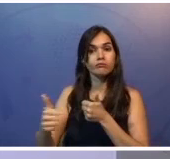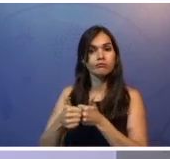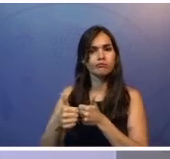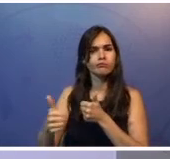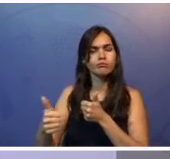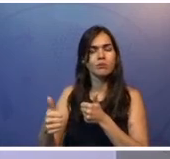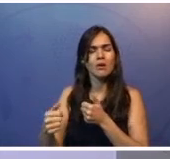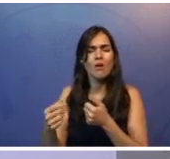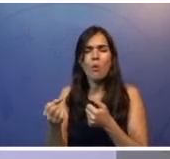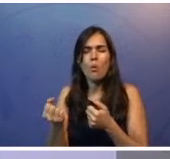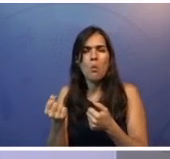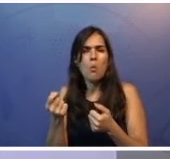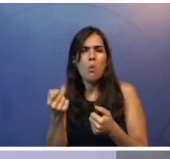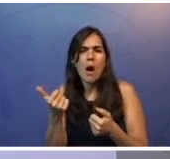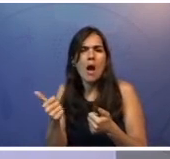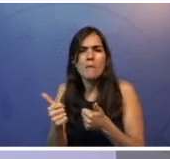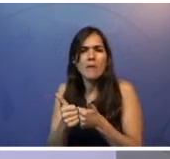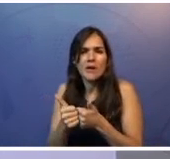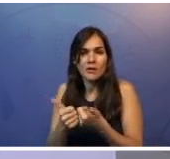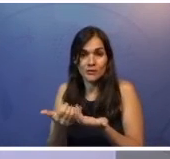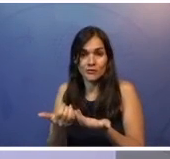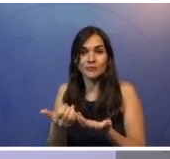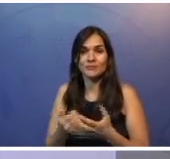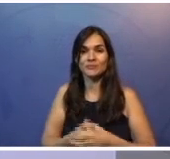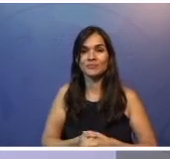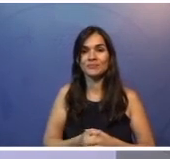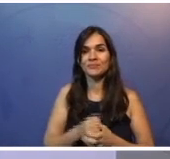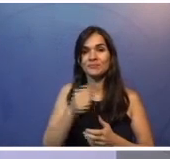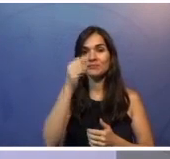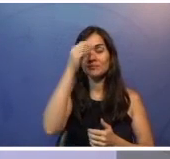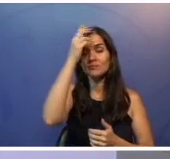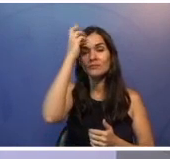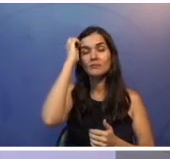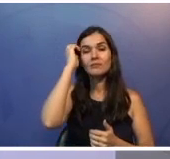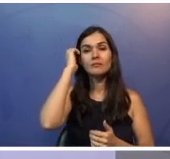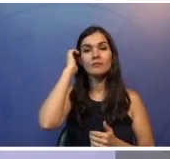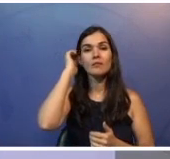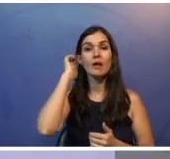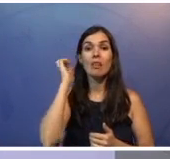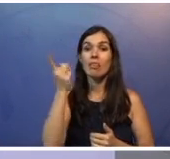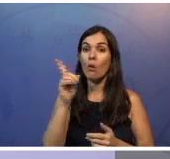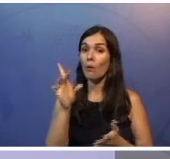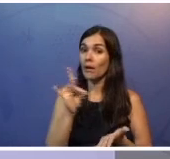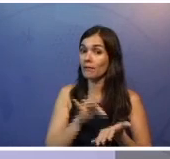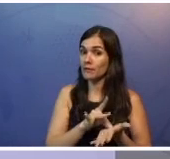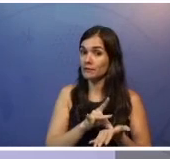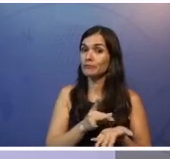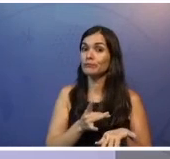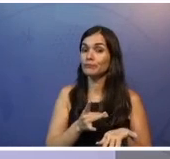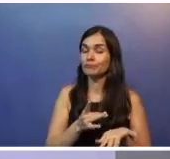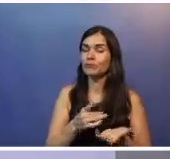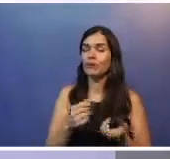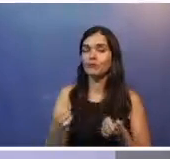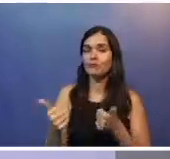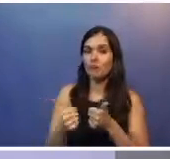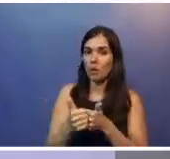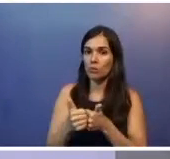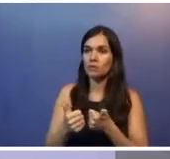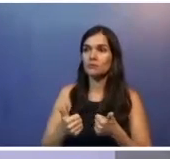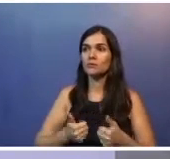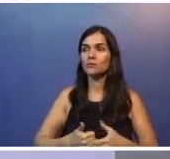que chega perto é um valor perto mas não é um exato